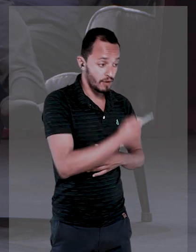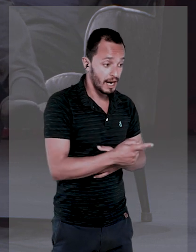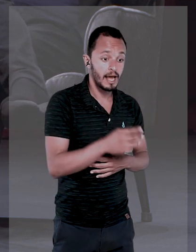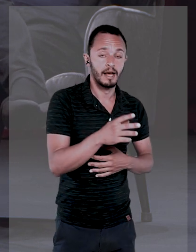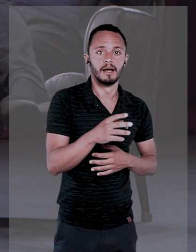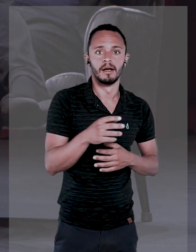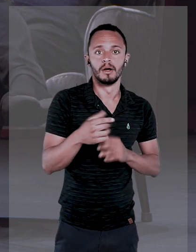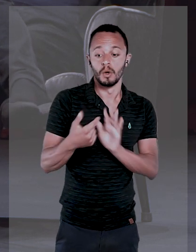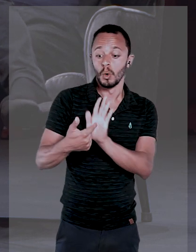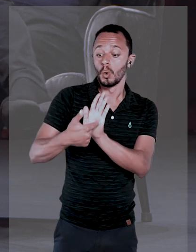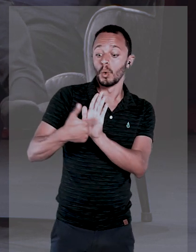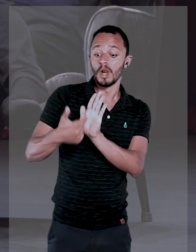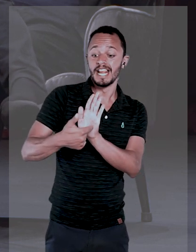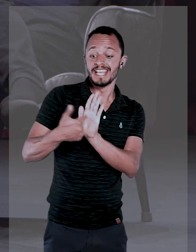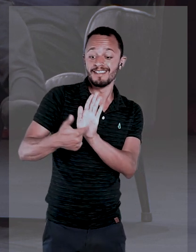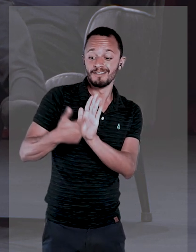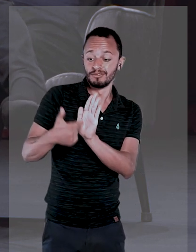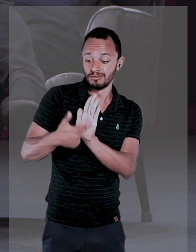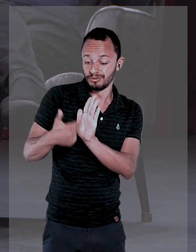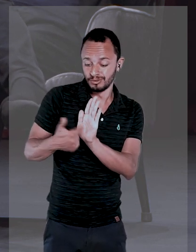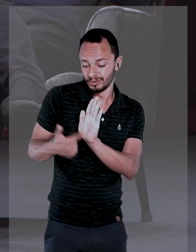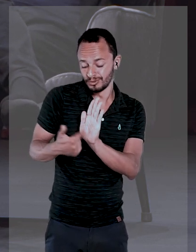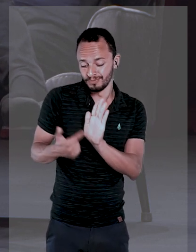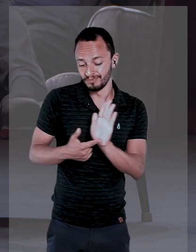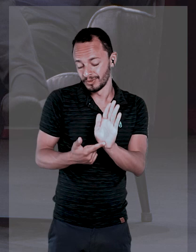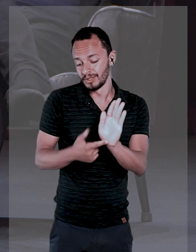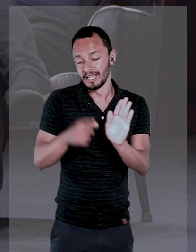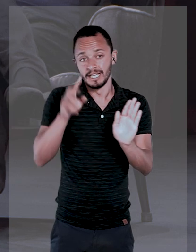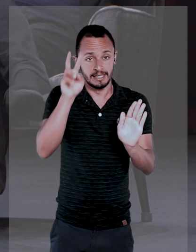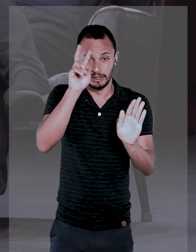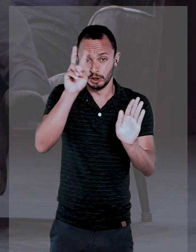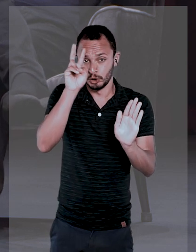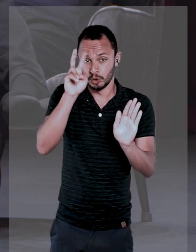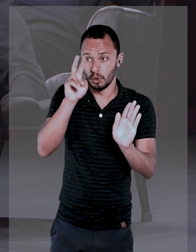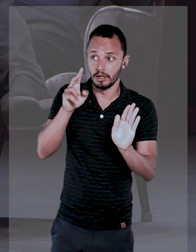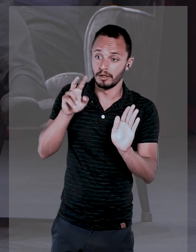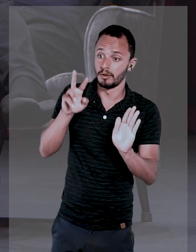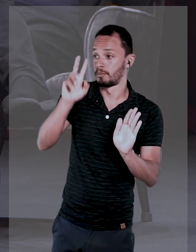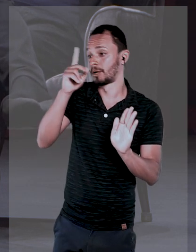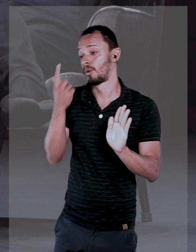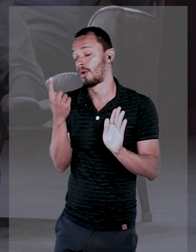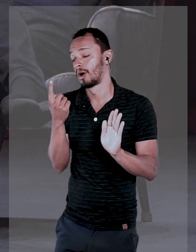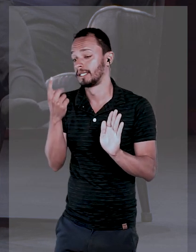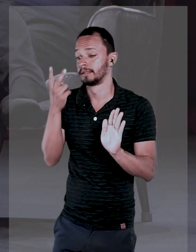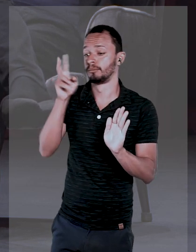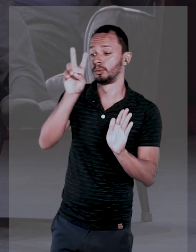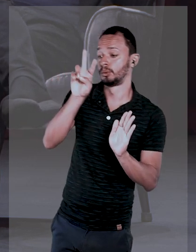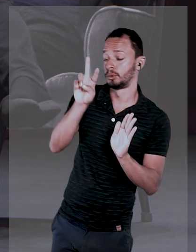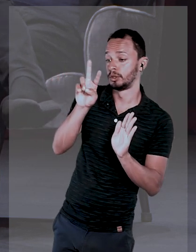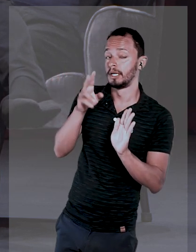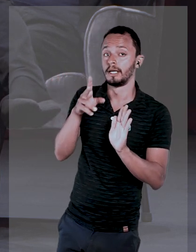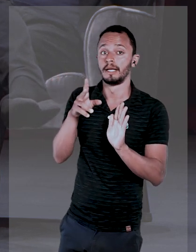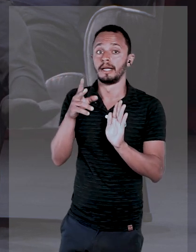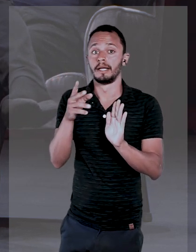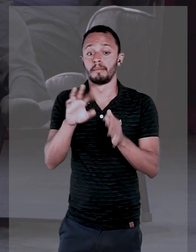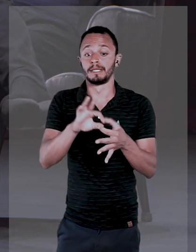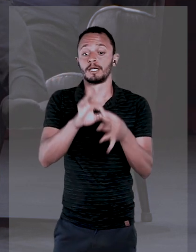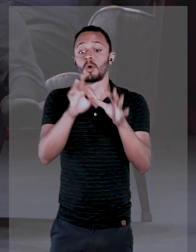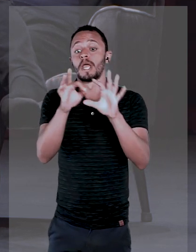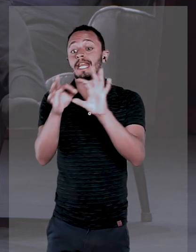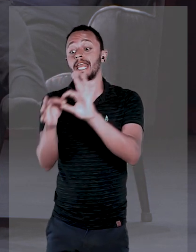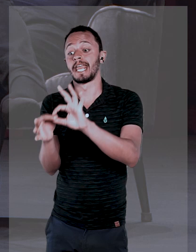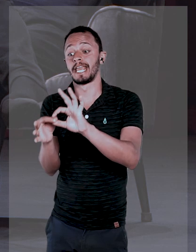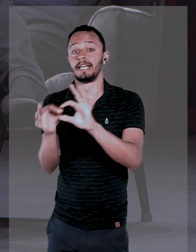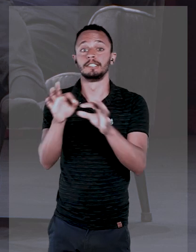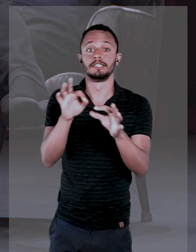qual eu posso decidir tudo, não é? Eu posso decidir tudo ao contrário do que o livro é. O texto, a história conta uma coisa e acaba